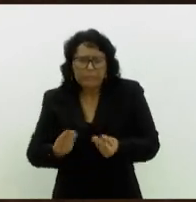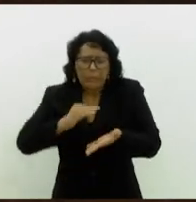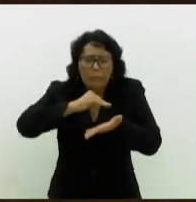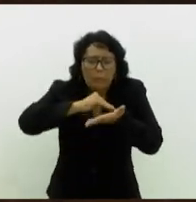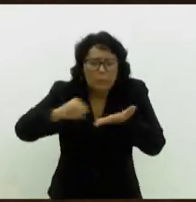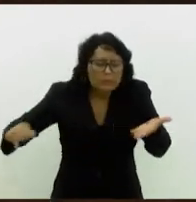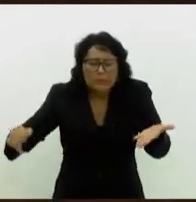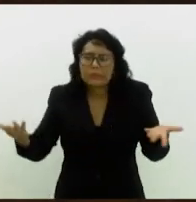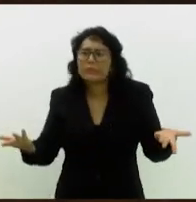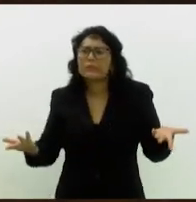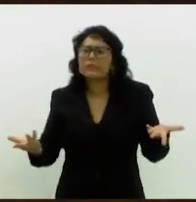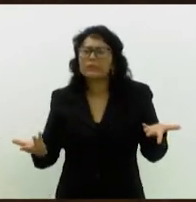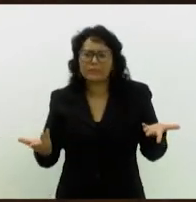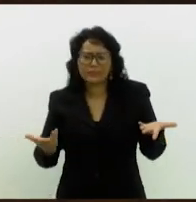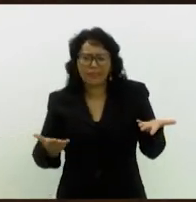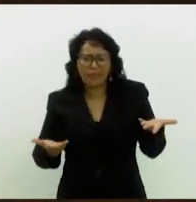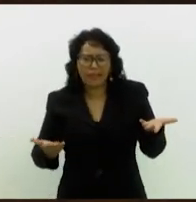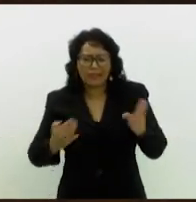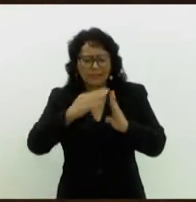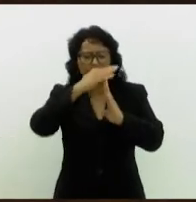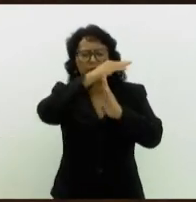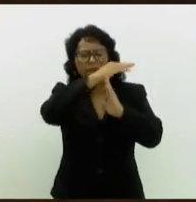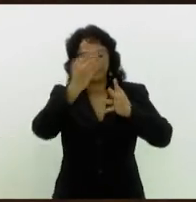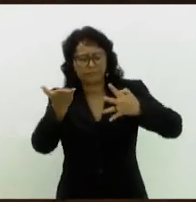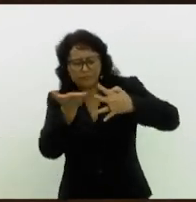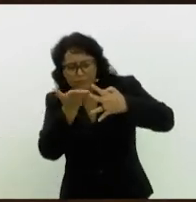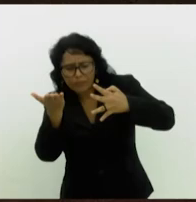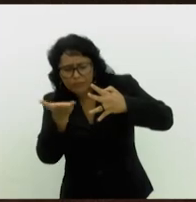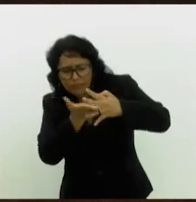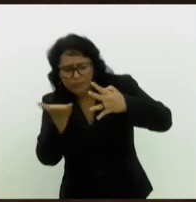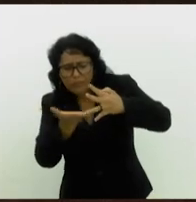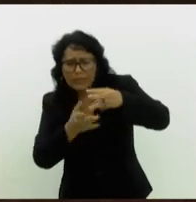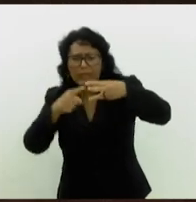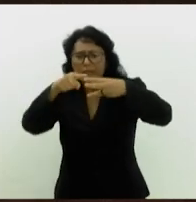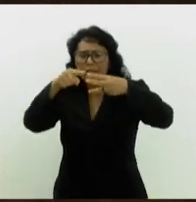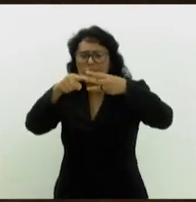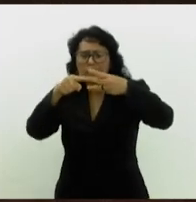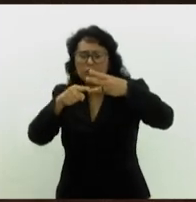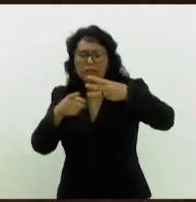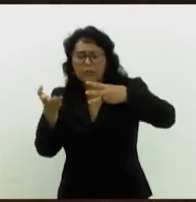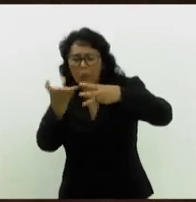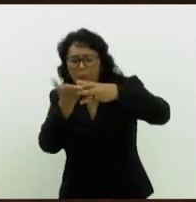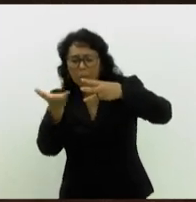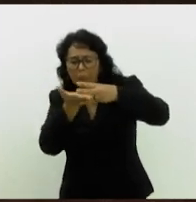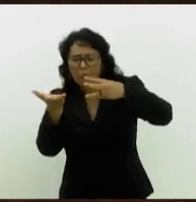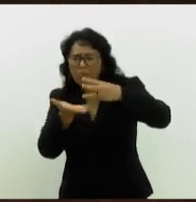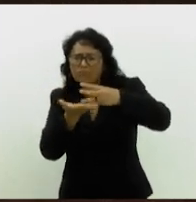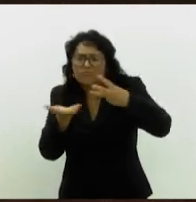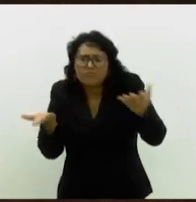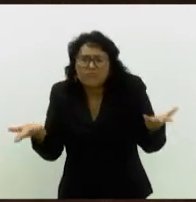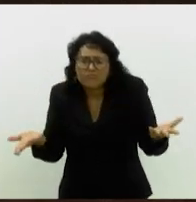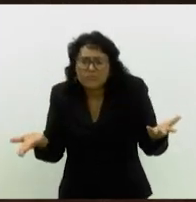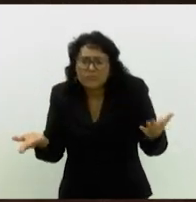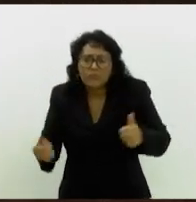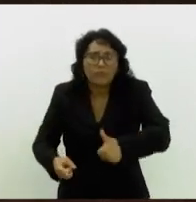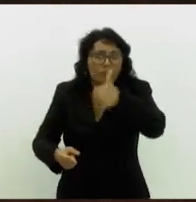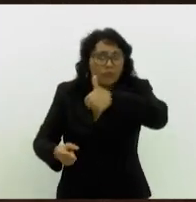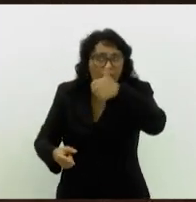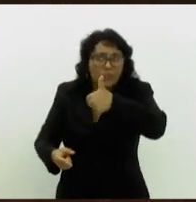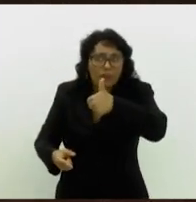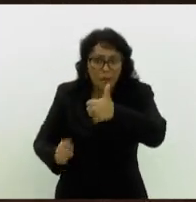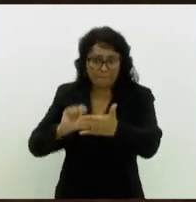salarial estava dividida em três parcelas para todos os poderes A primeira